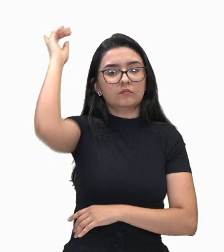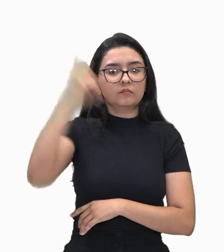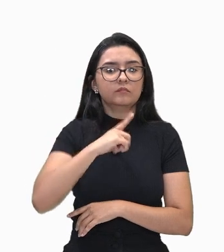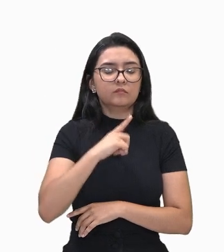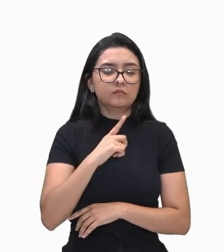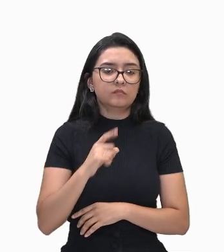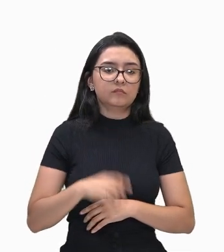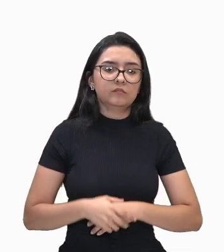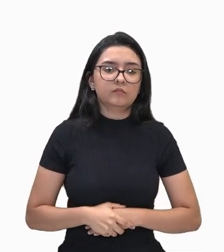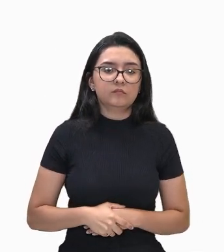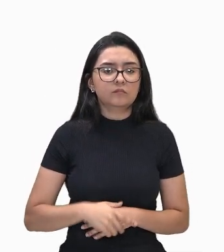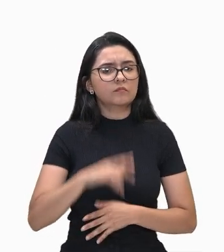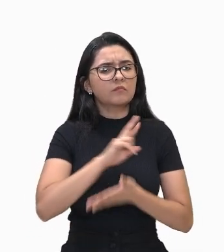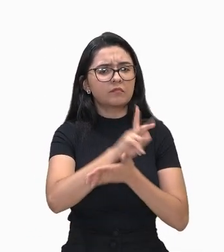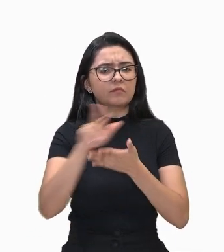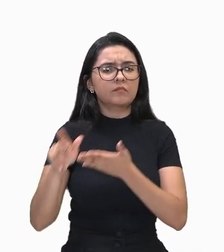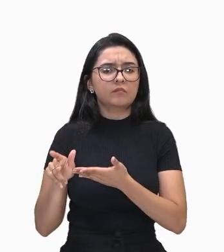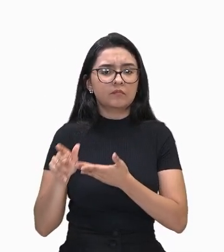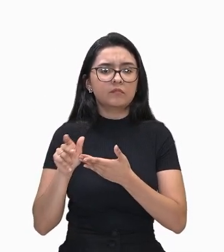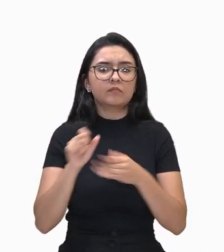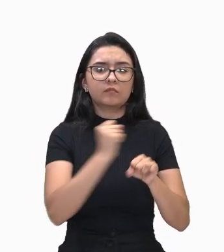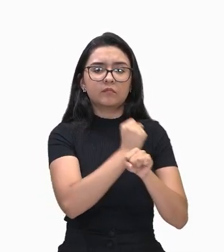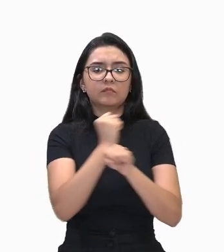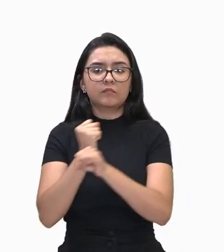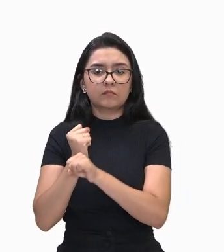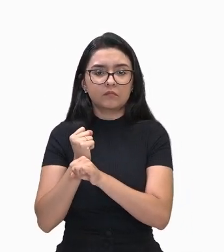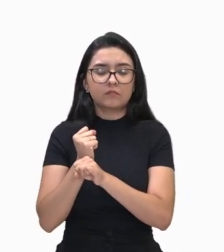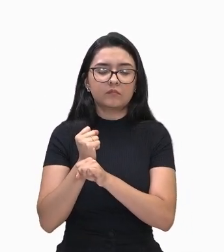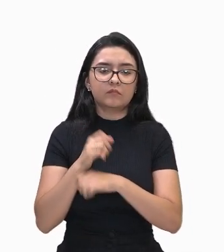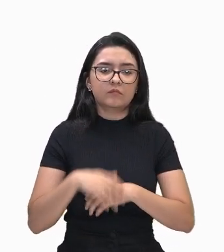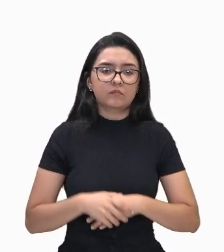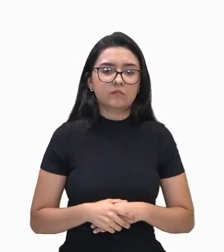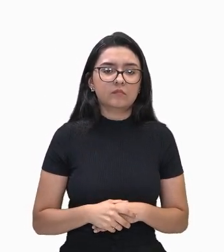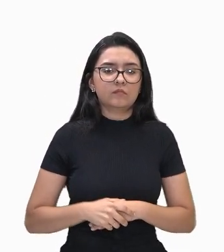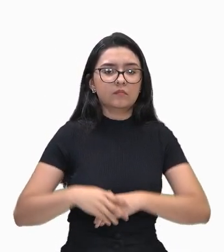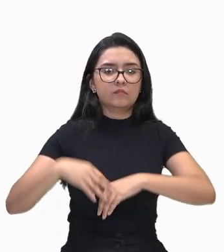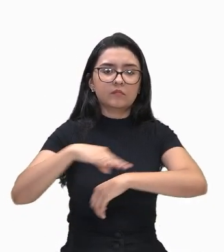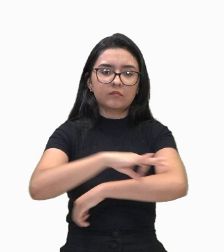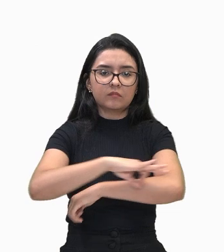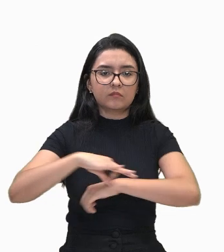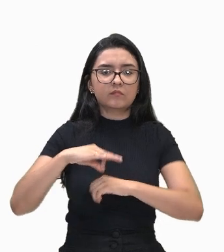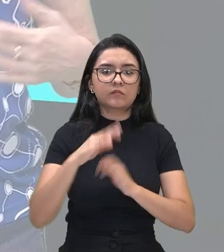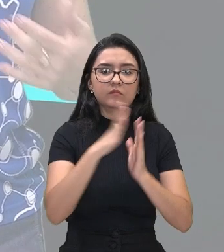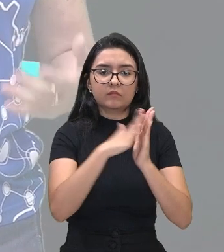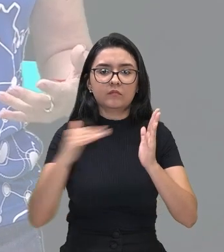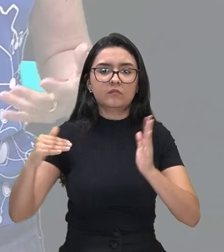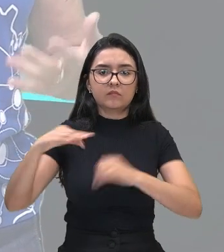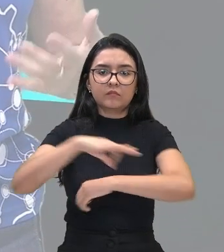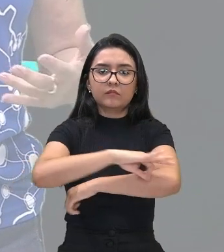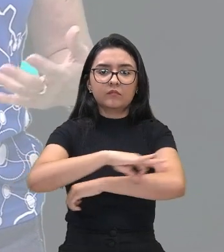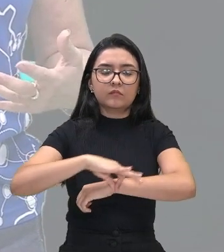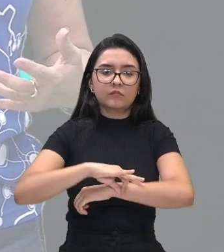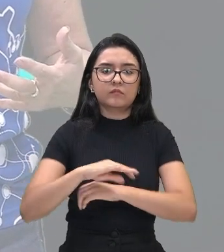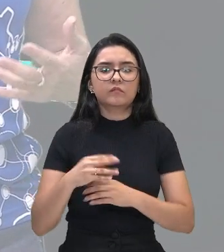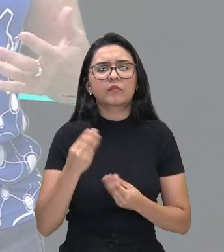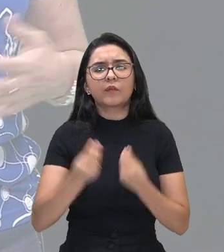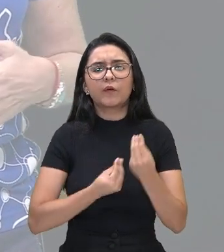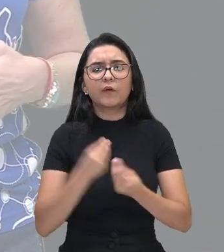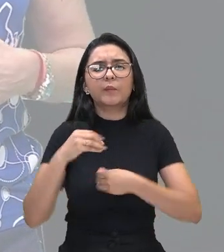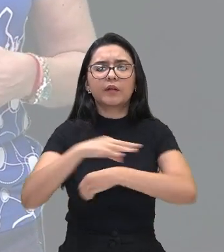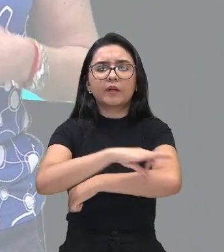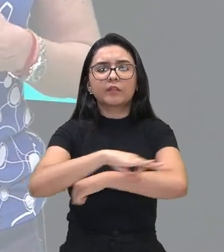presente em vários elementos desse estilo arquitetônico. Então, como é que era a